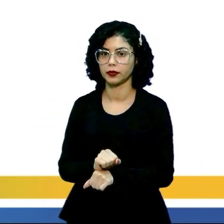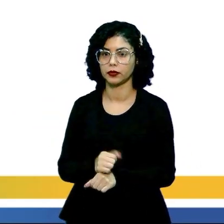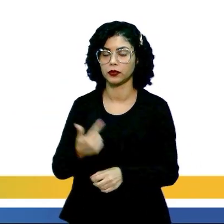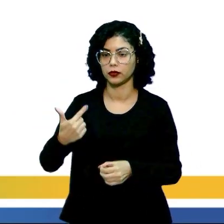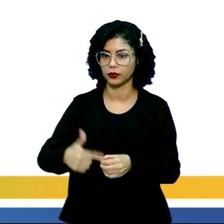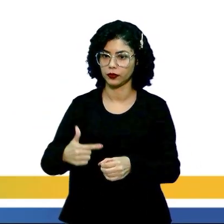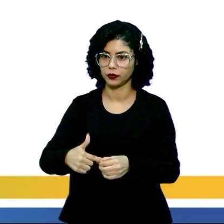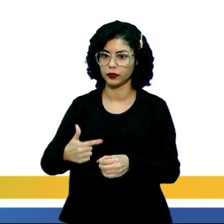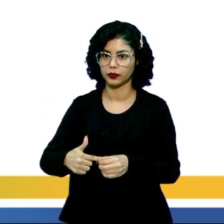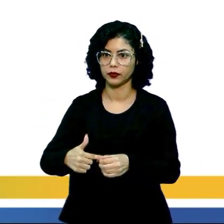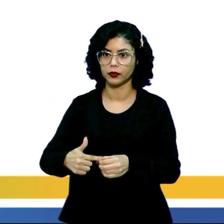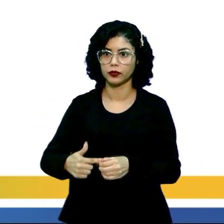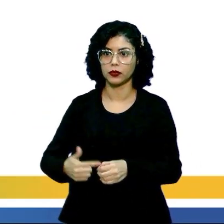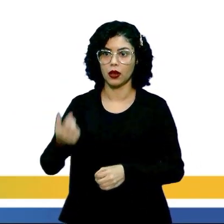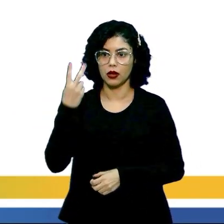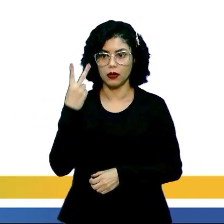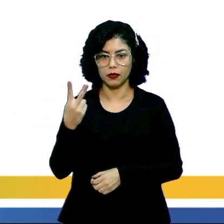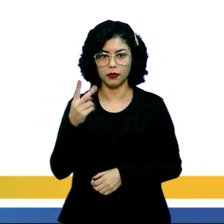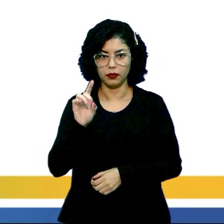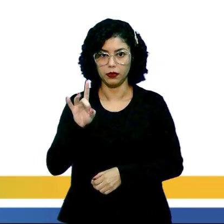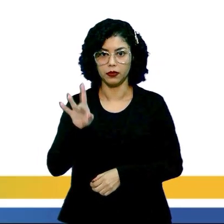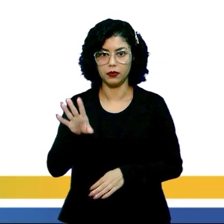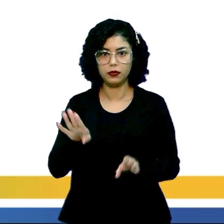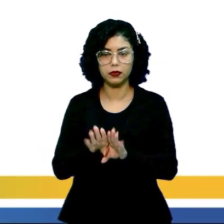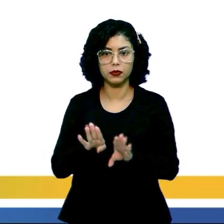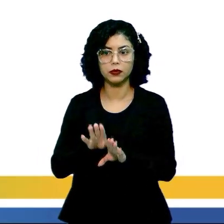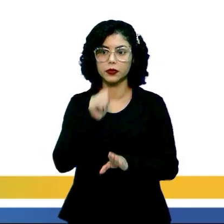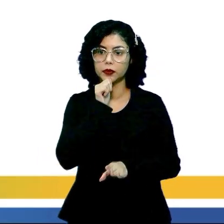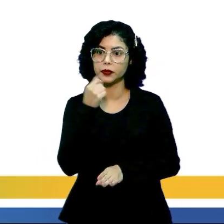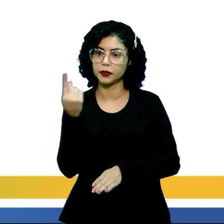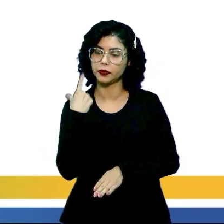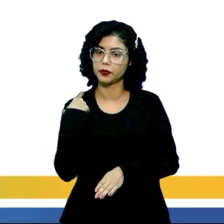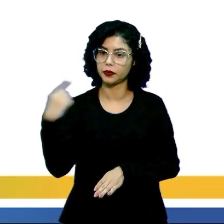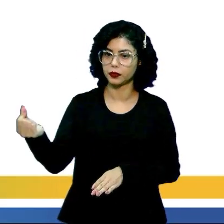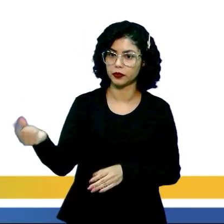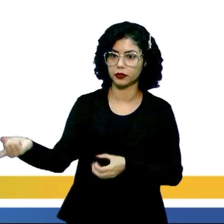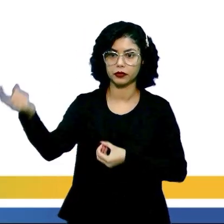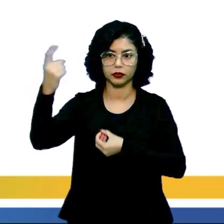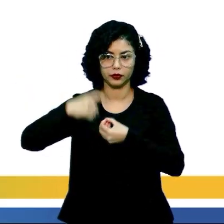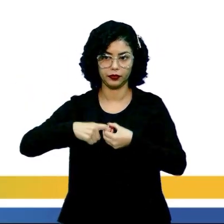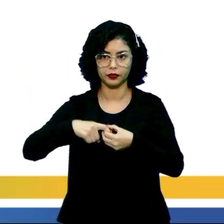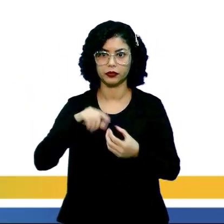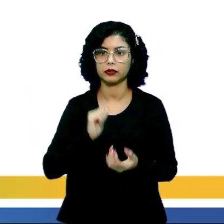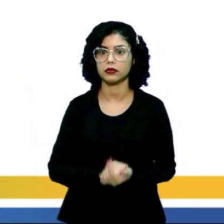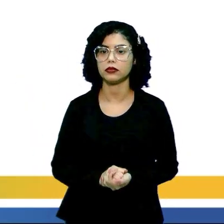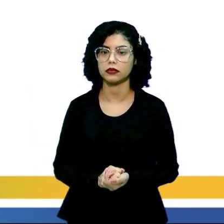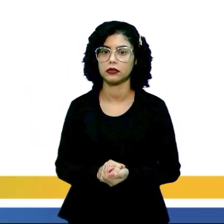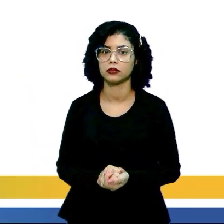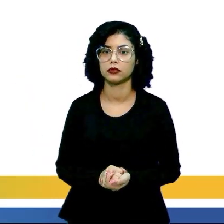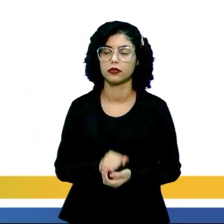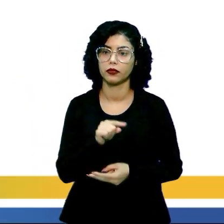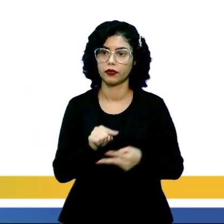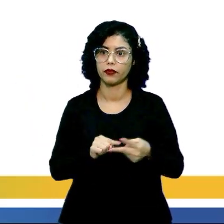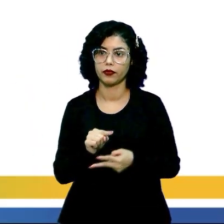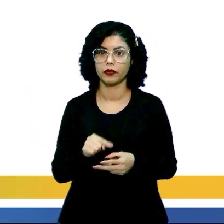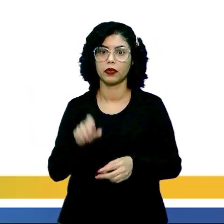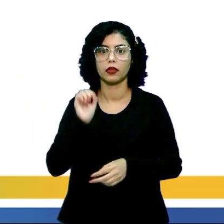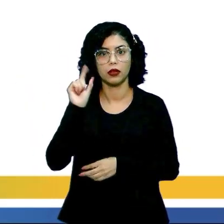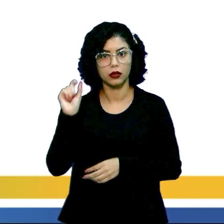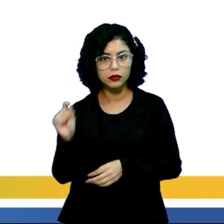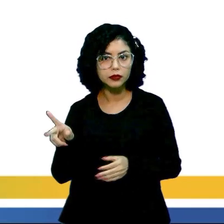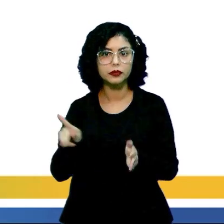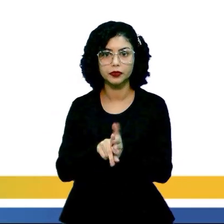para reabastecer, uma na ida e outra na volta, ambas no posto